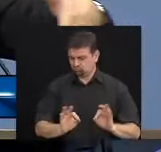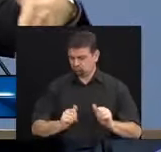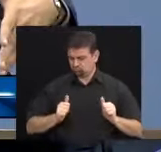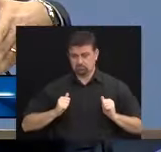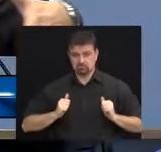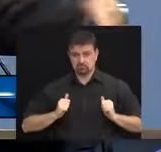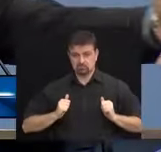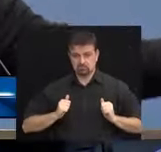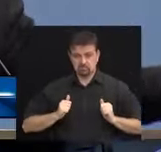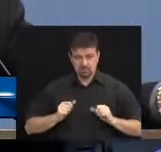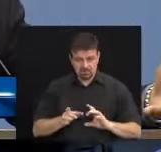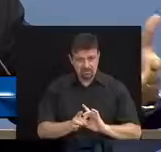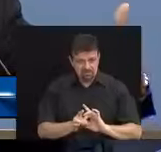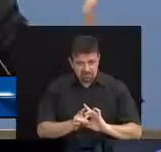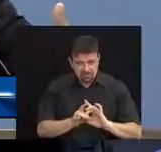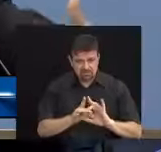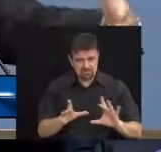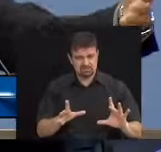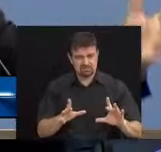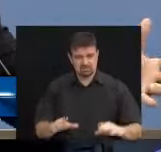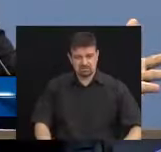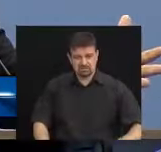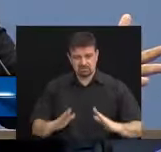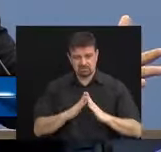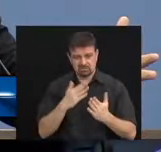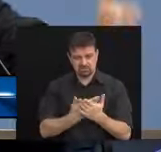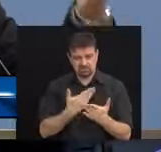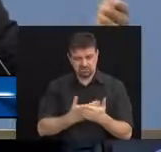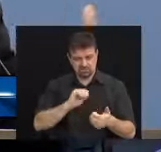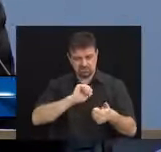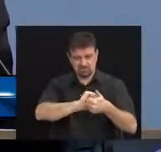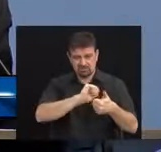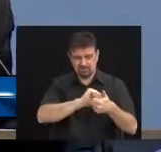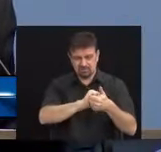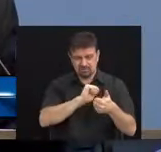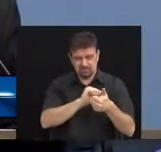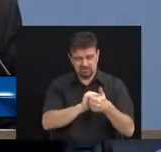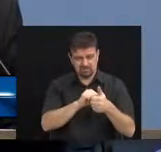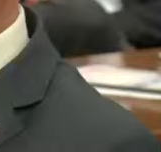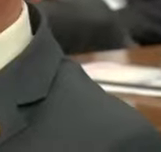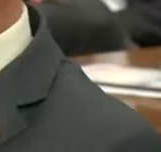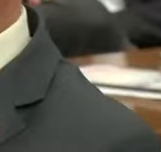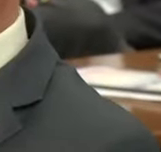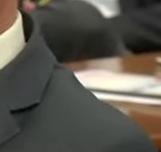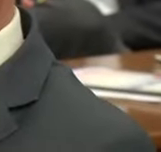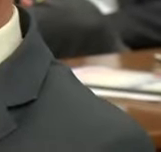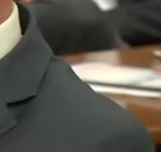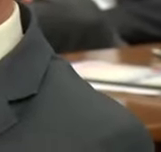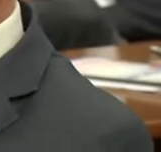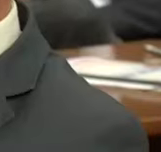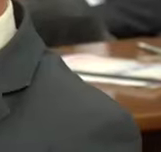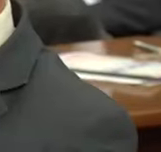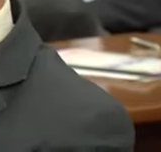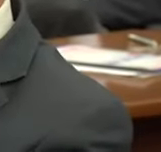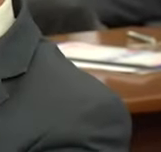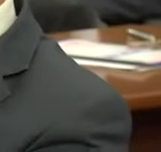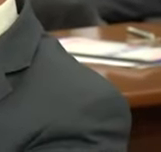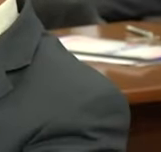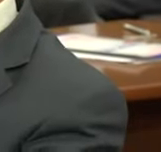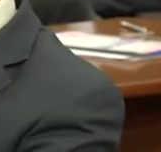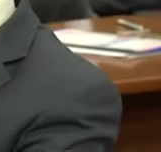de permitir essa decadência na estrutura da escola estadual. O vereador comentou ainda sobre